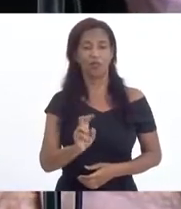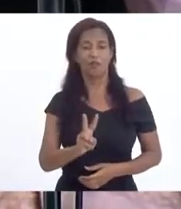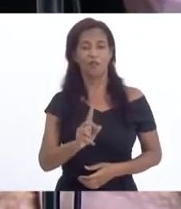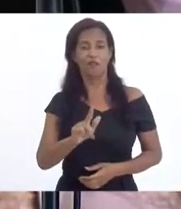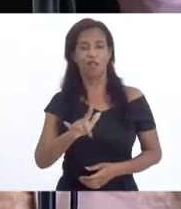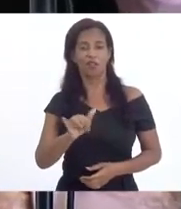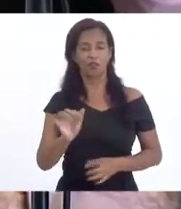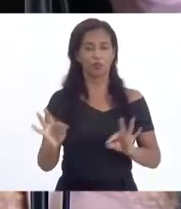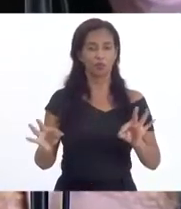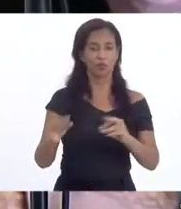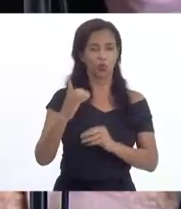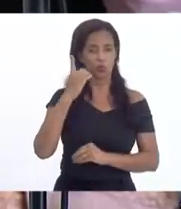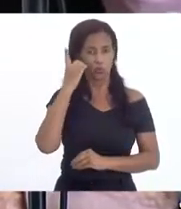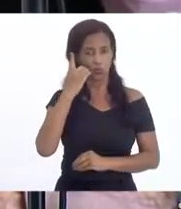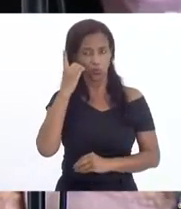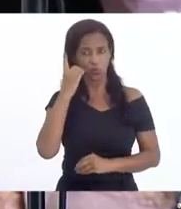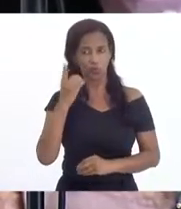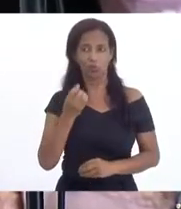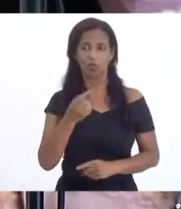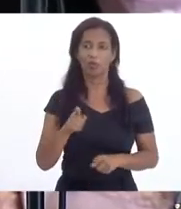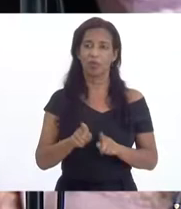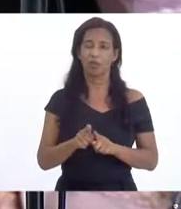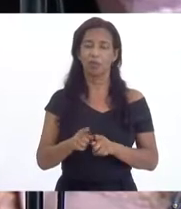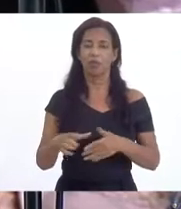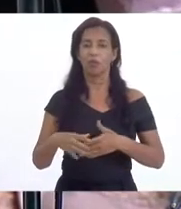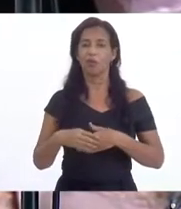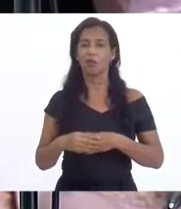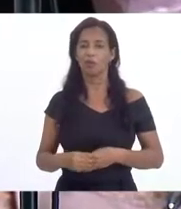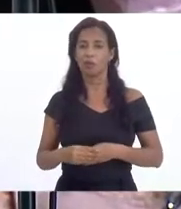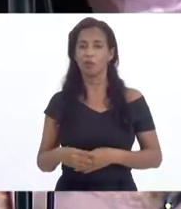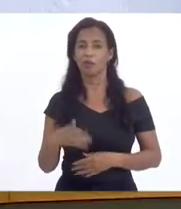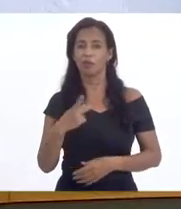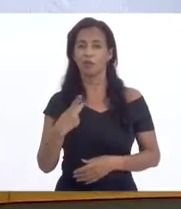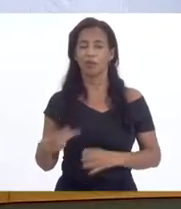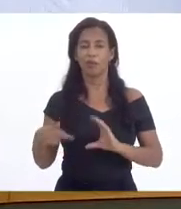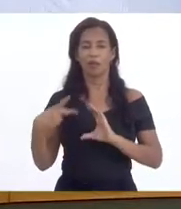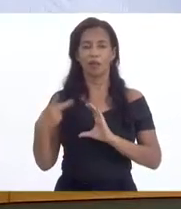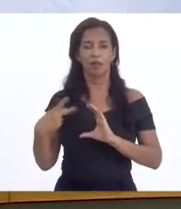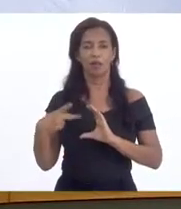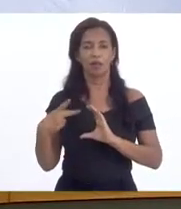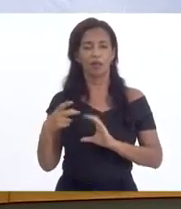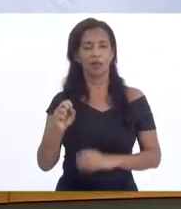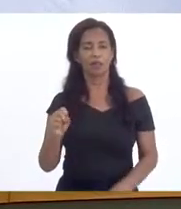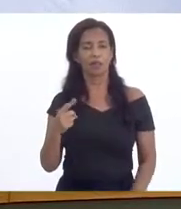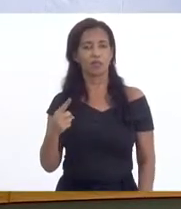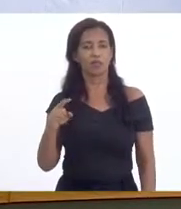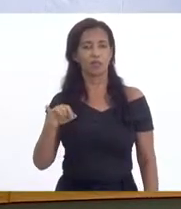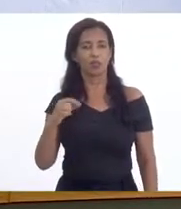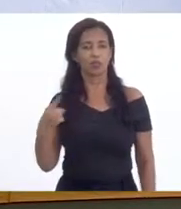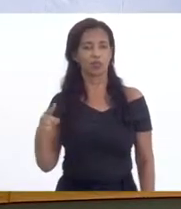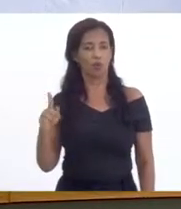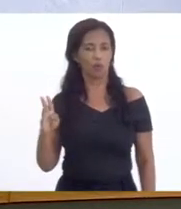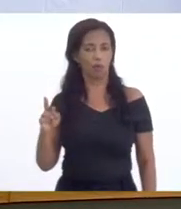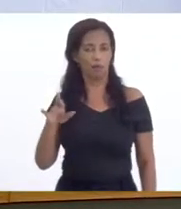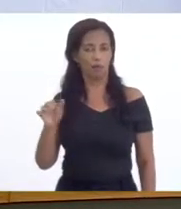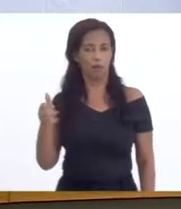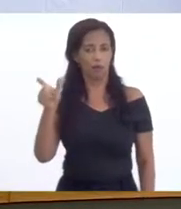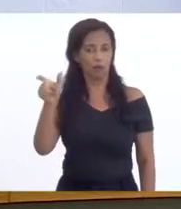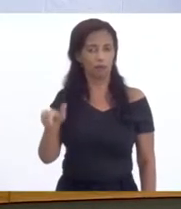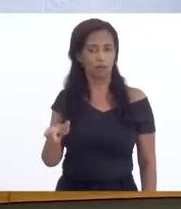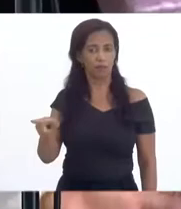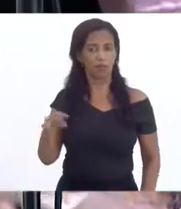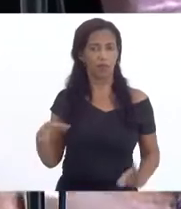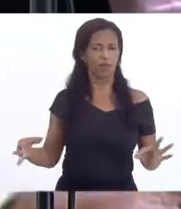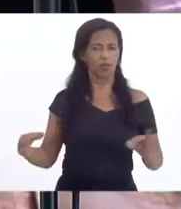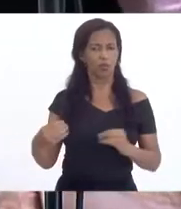demais deputados aqui presentes. Também quero cumprimentar o presidente da Câmara nossa de São João da Barra, vereador Elísio. Na pessoa dele, eu cumprimento